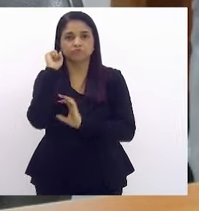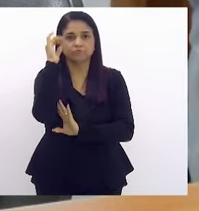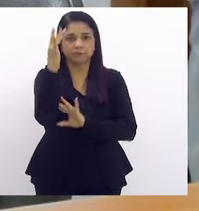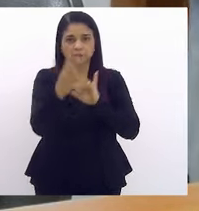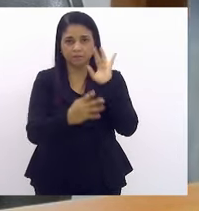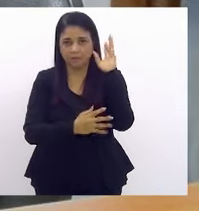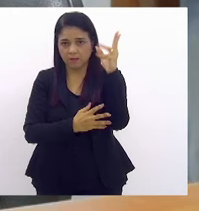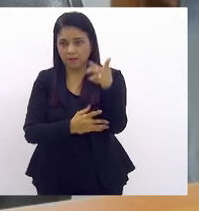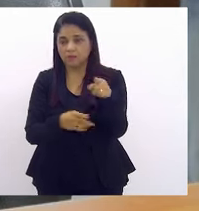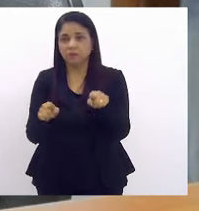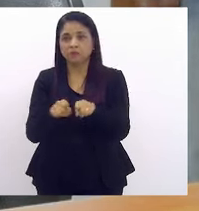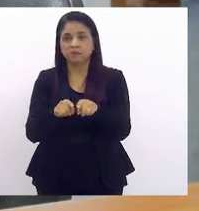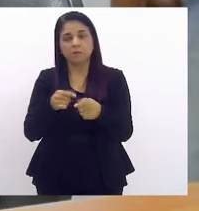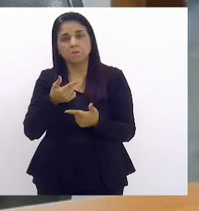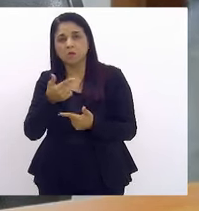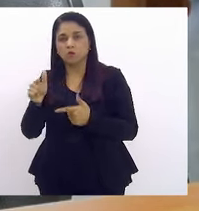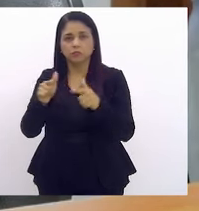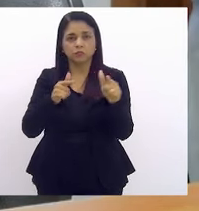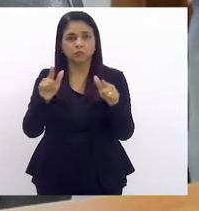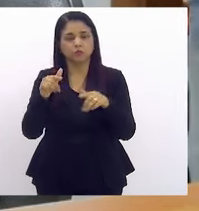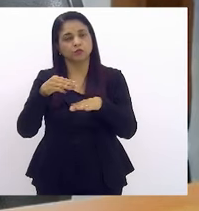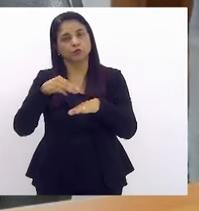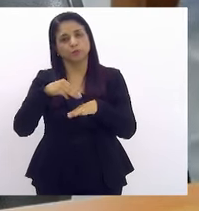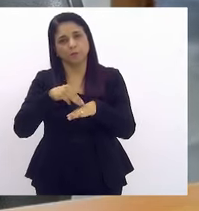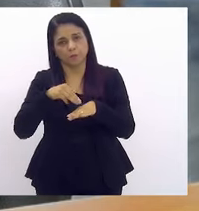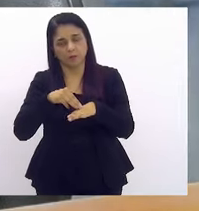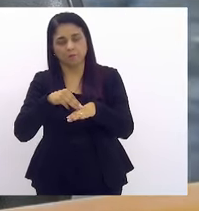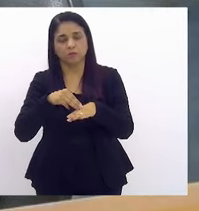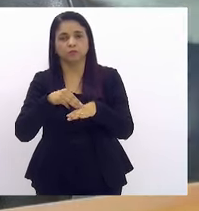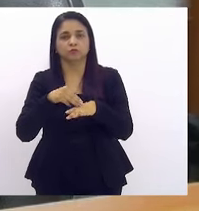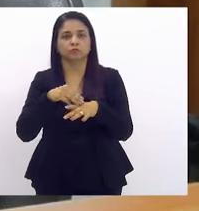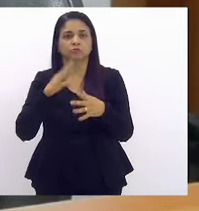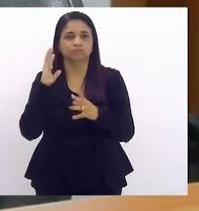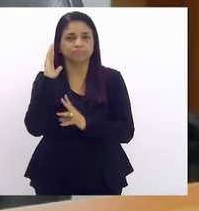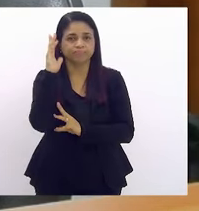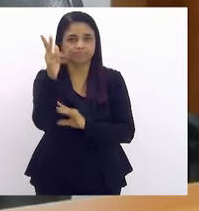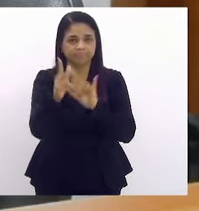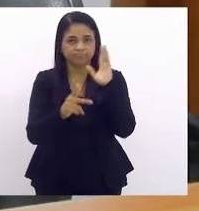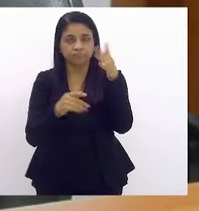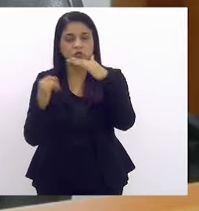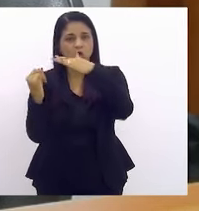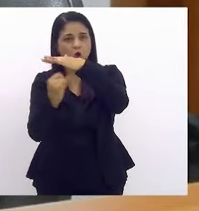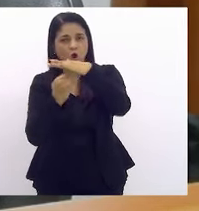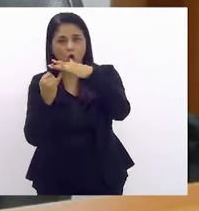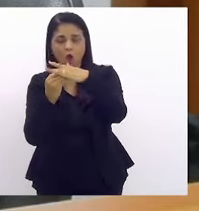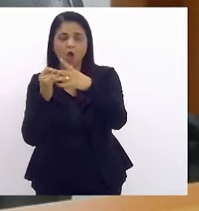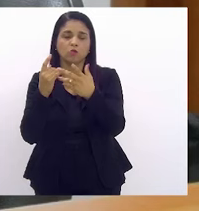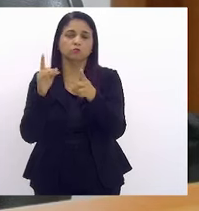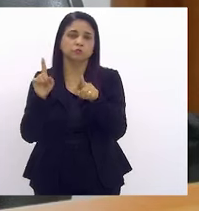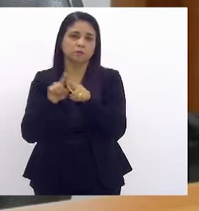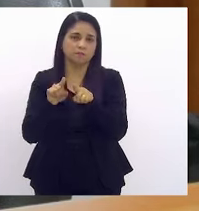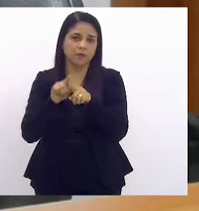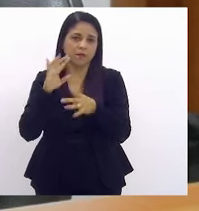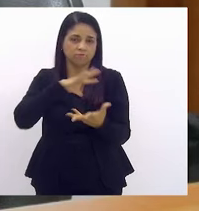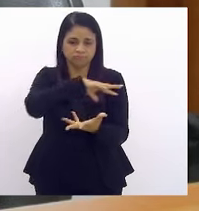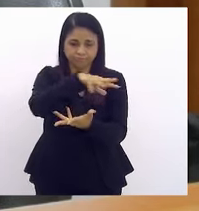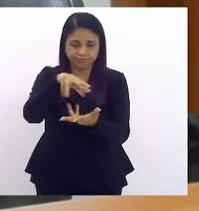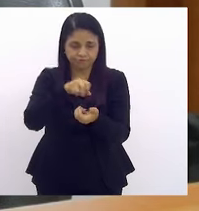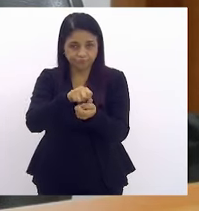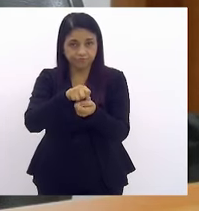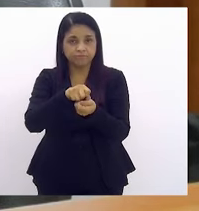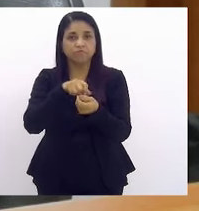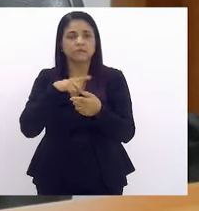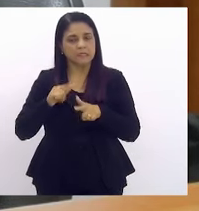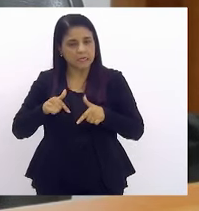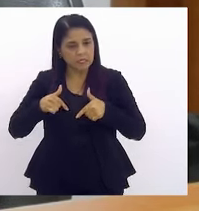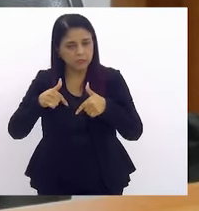e demais membros ambientalistas, órgãos ambientais da cidade, que são muito atuantes